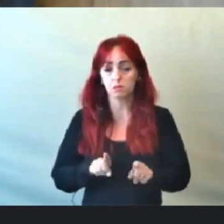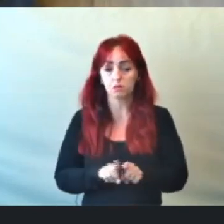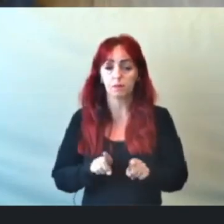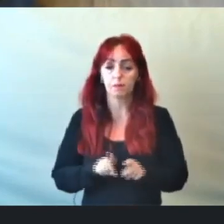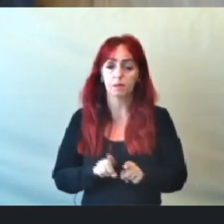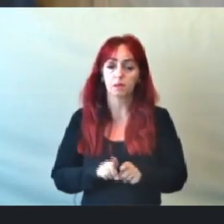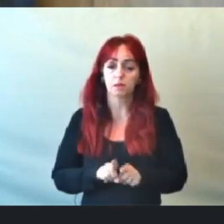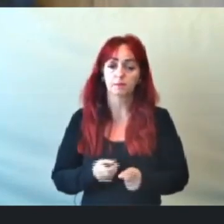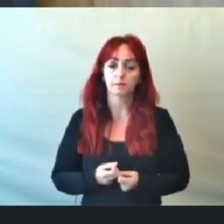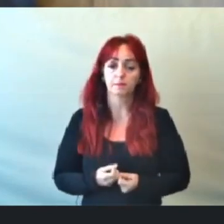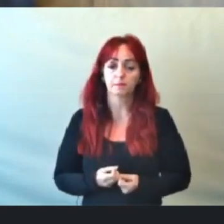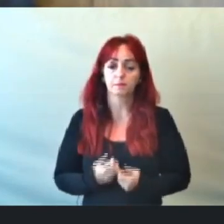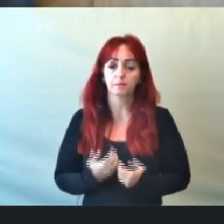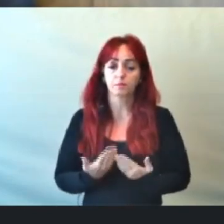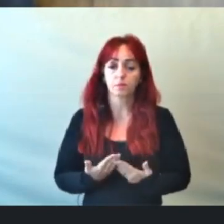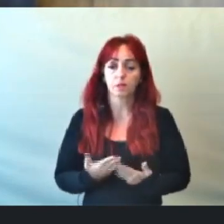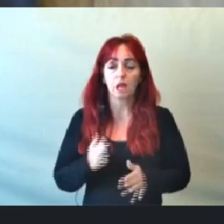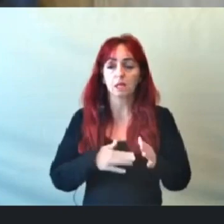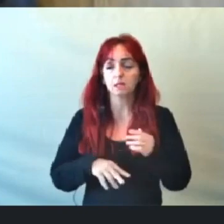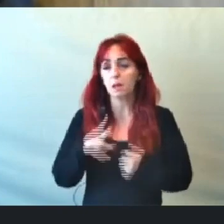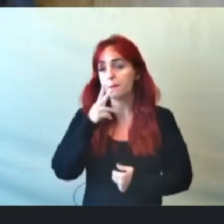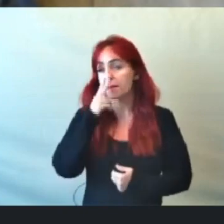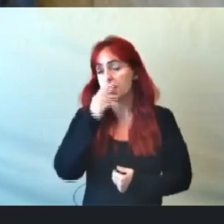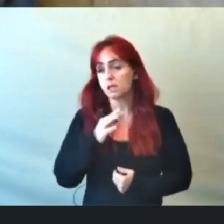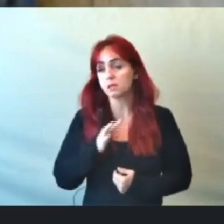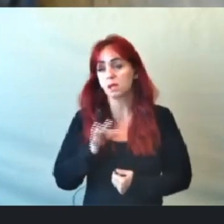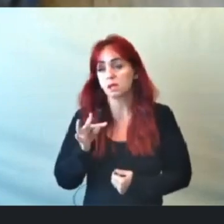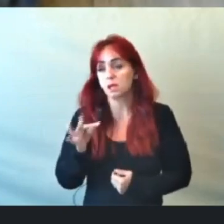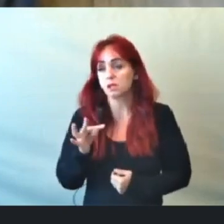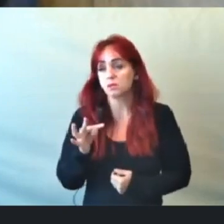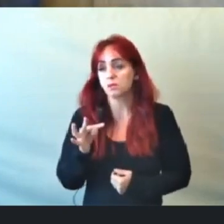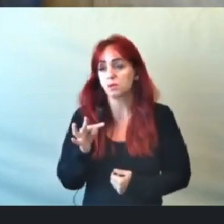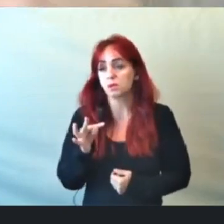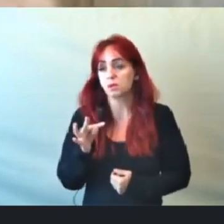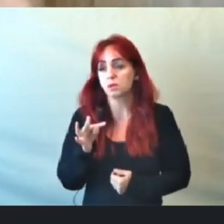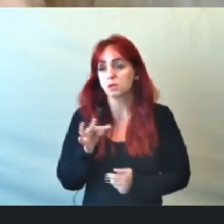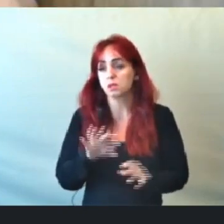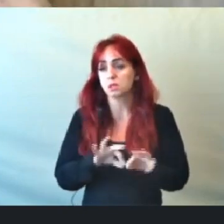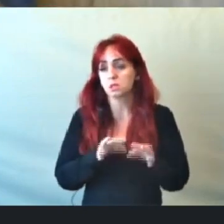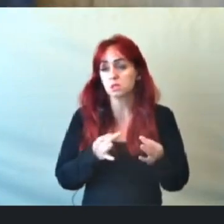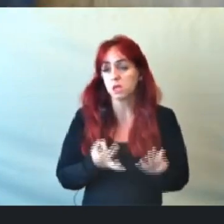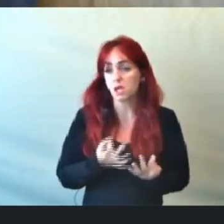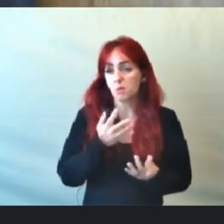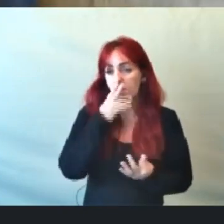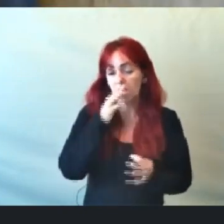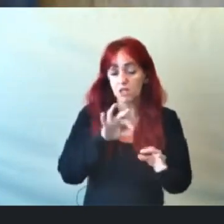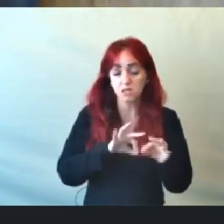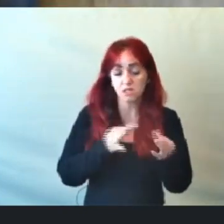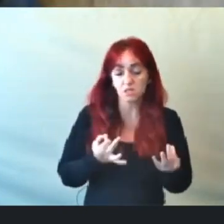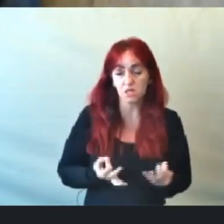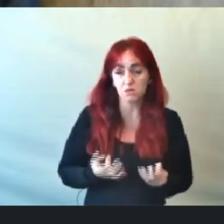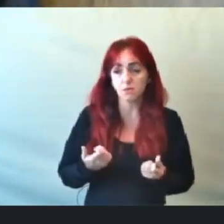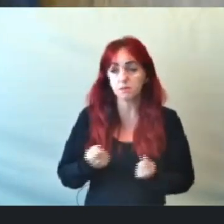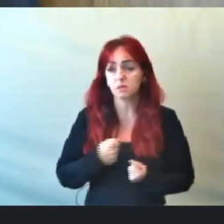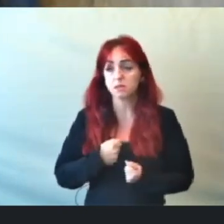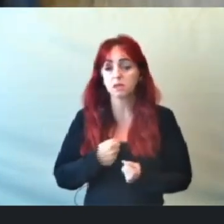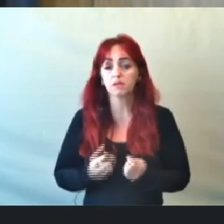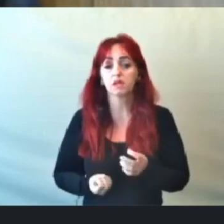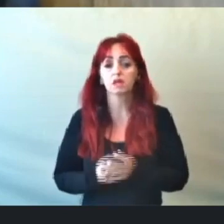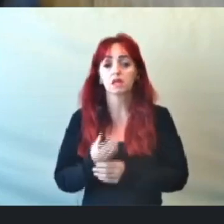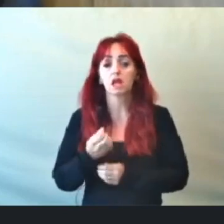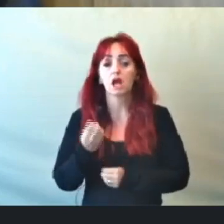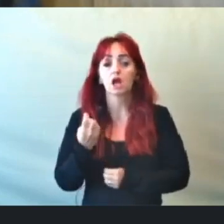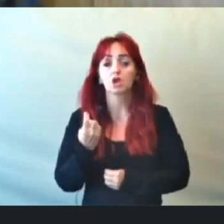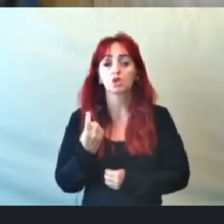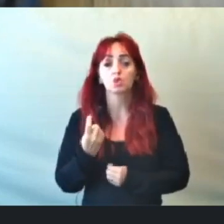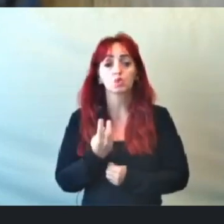pareça tecnicamente uma coisa relativamente simples, eu tenho que criar duas redes separadas, o ambiente urbano é muito diverso,